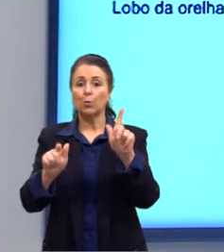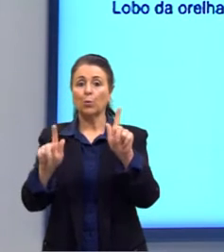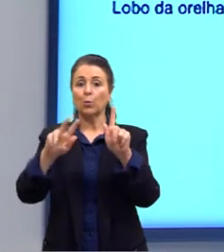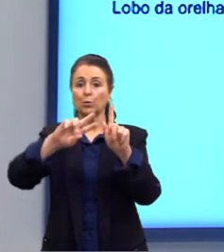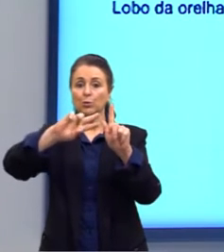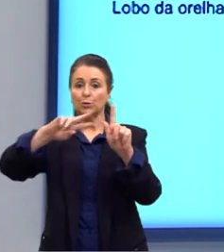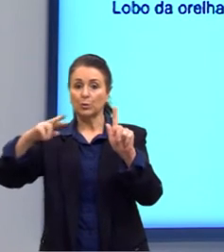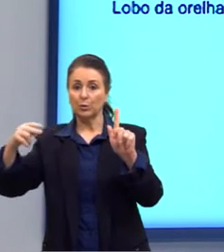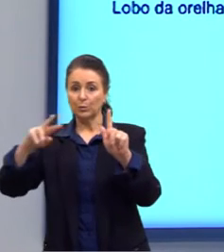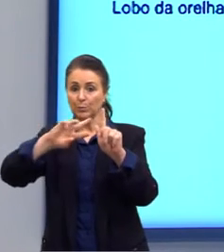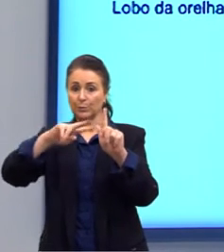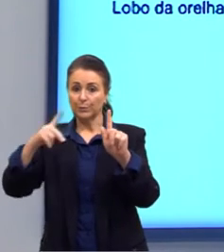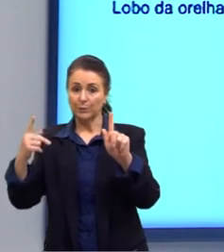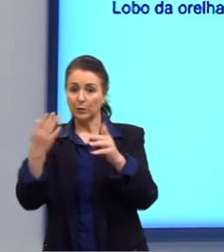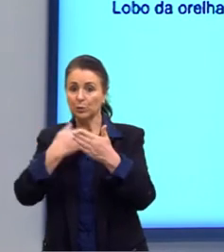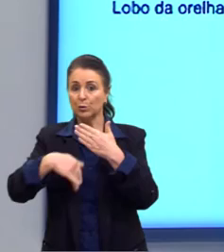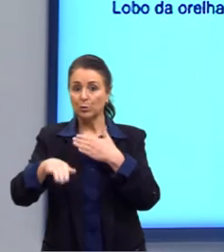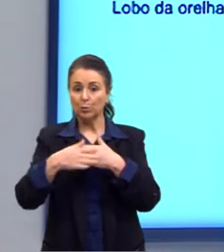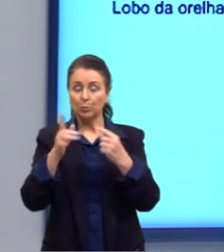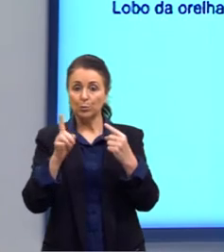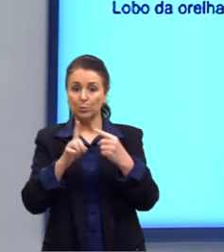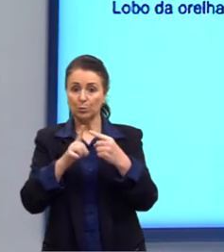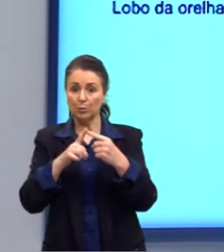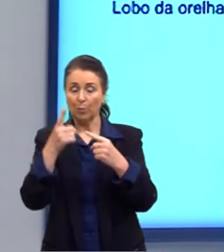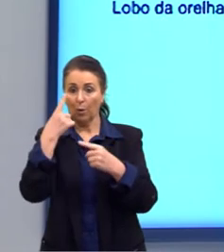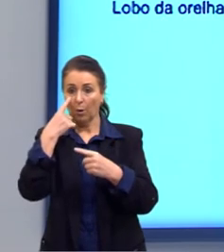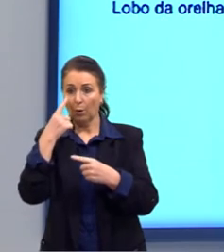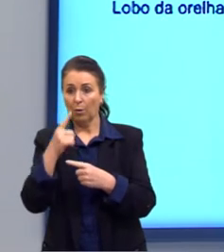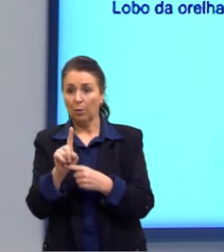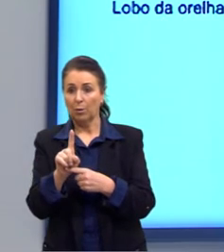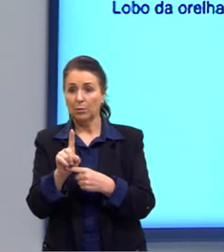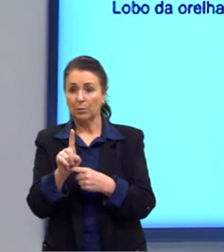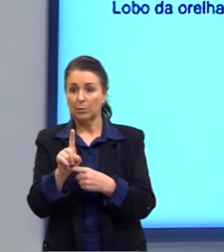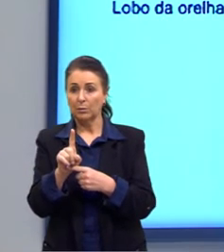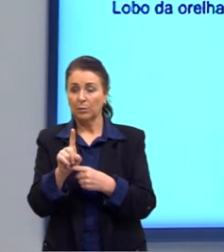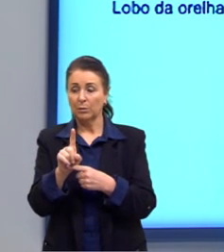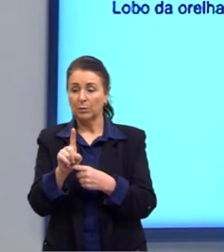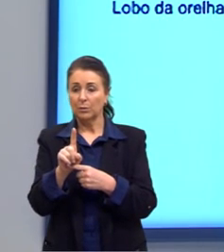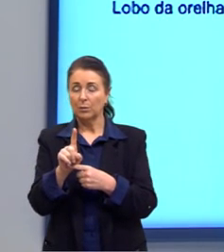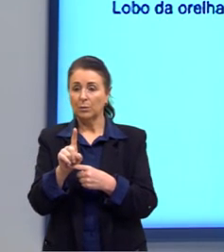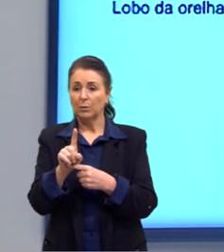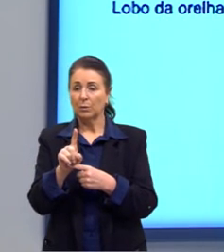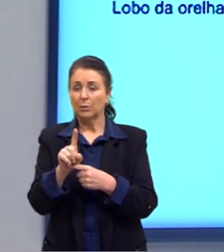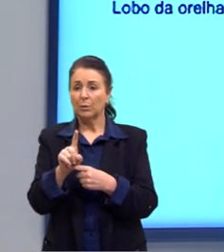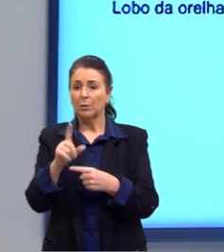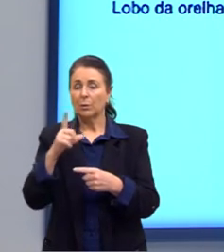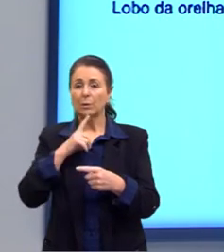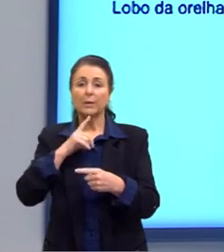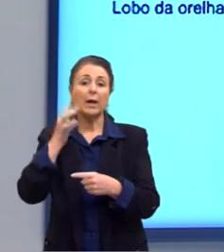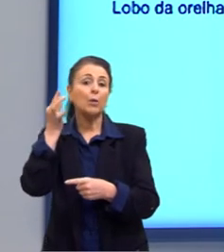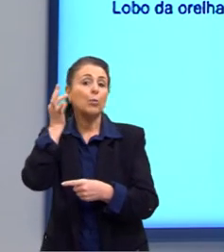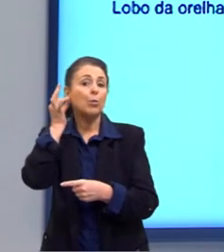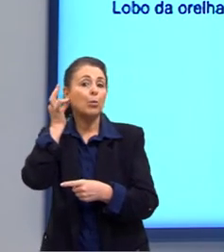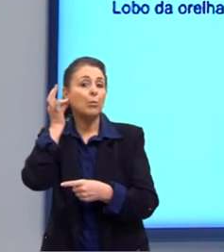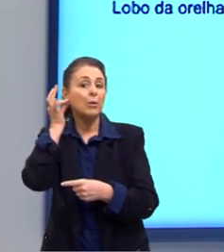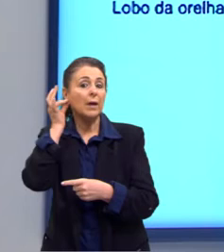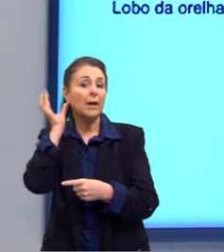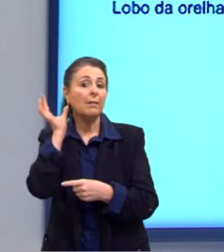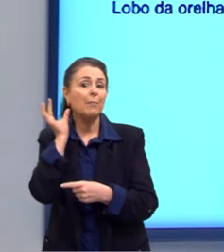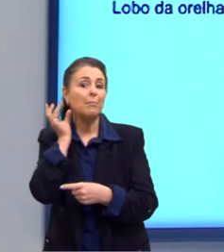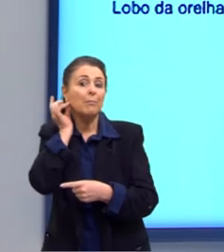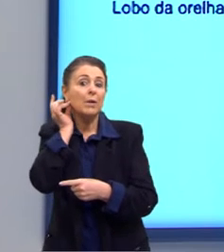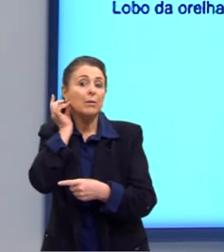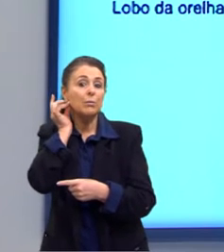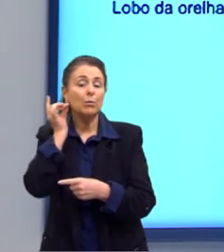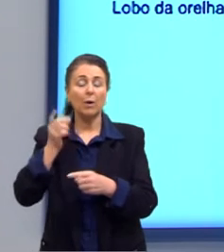todos os representantes terá drama aí olha aí então aqui ó de os com o lobo da orelha presa a gente já sabe